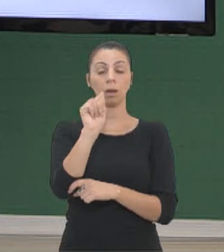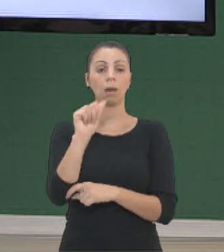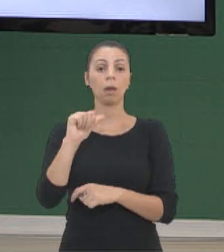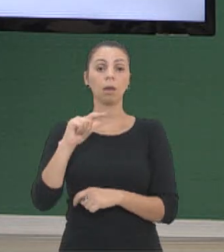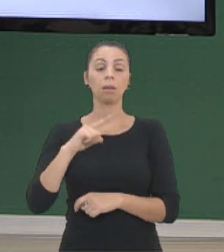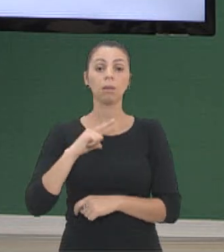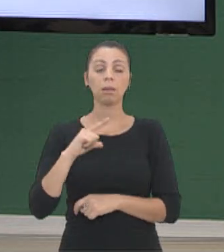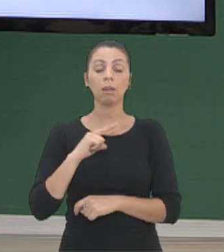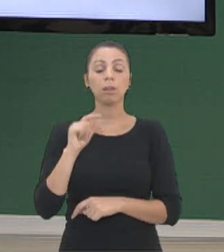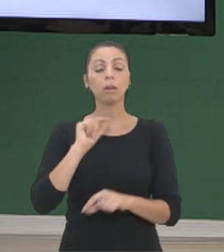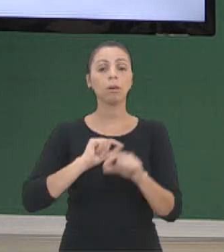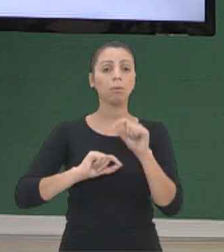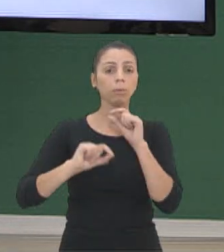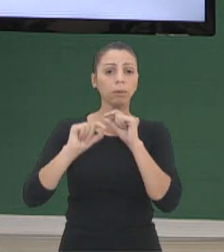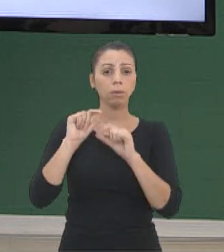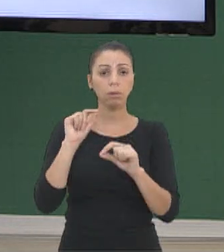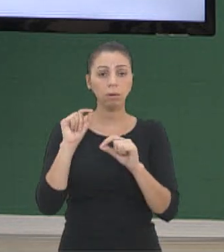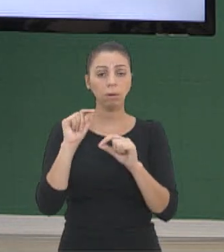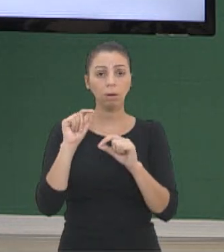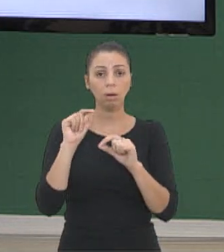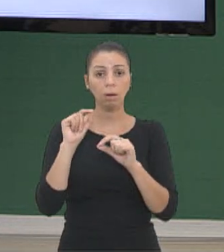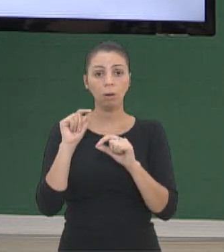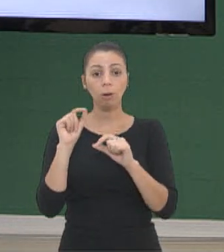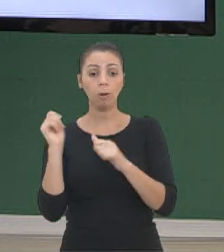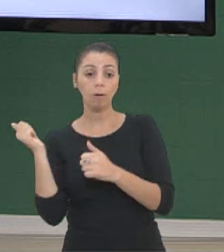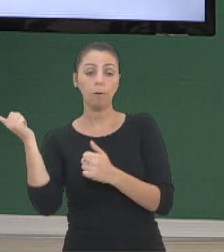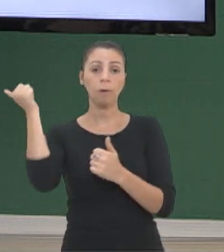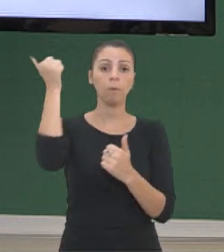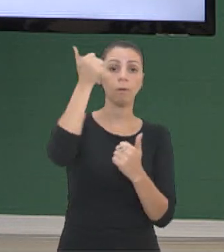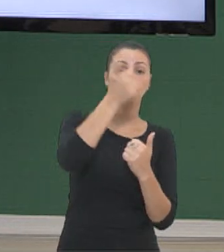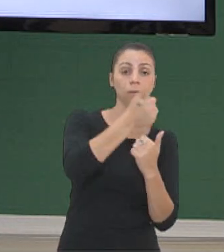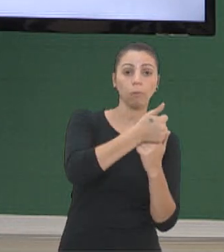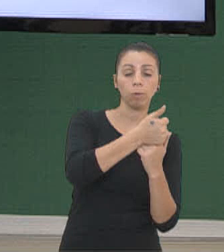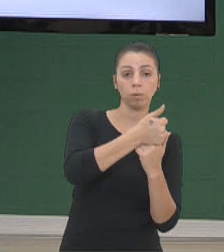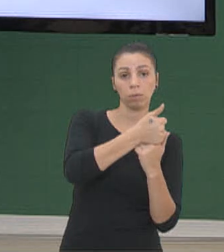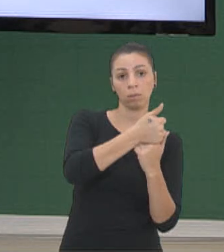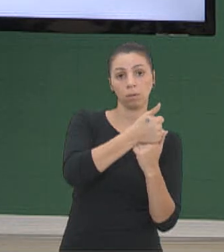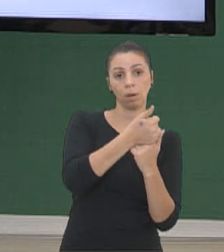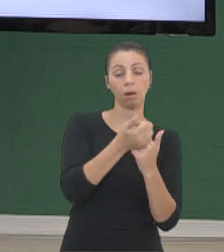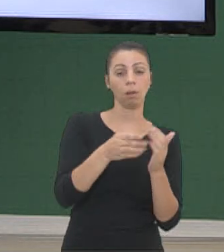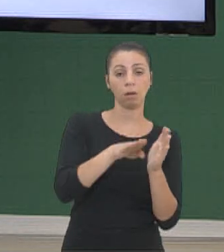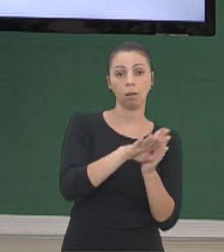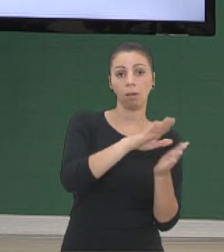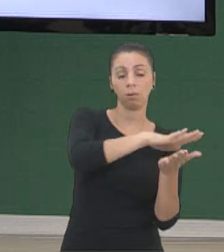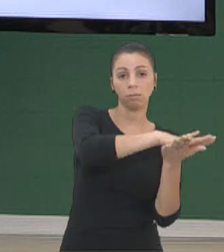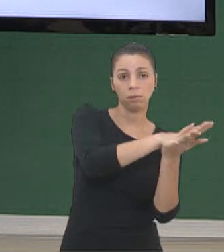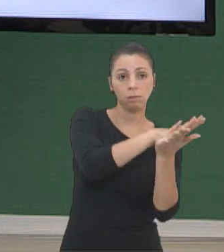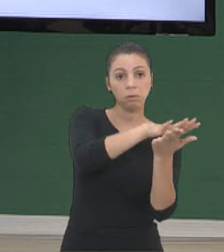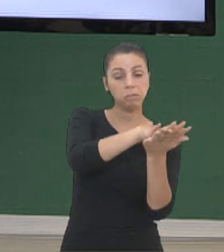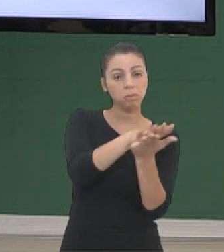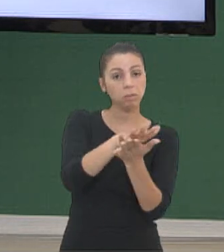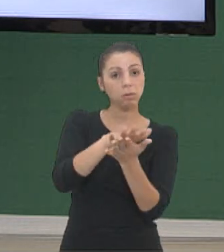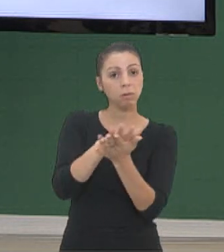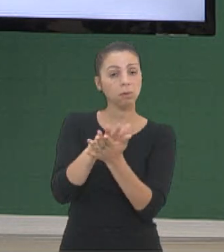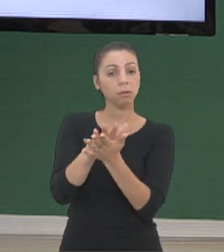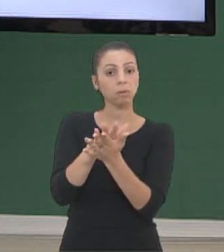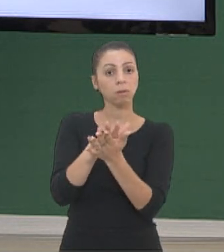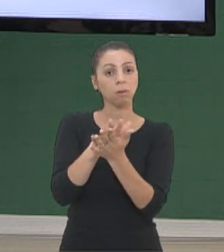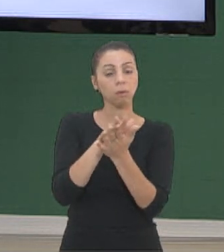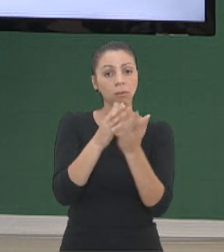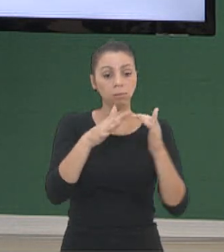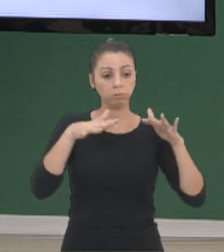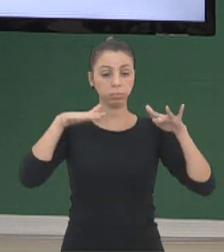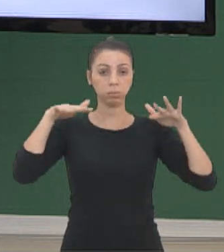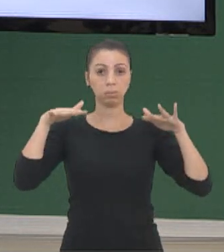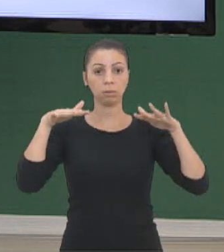para tentar, na verdade, retornar os seus privilégios, derrubando os